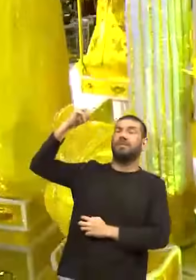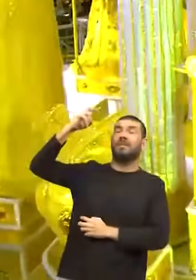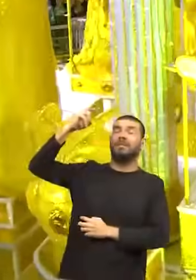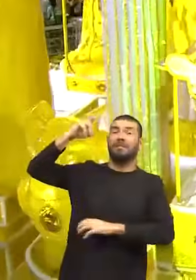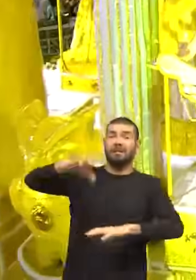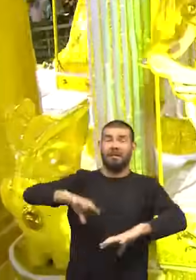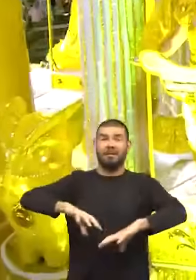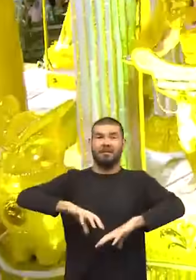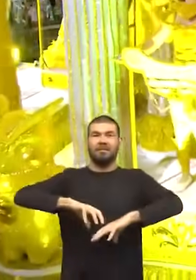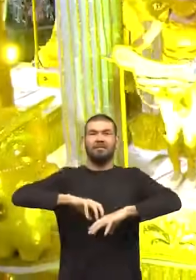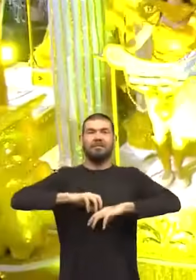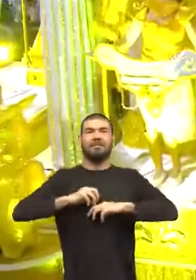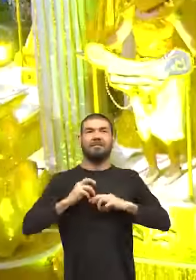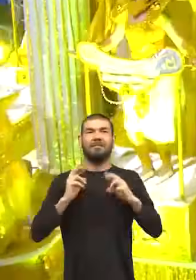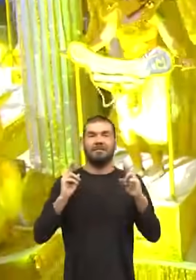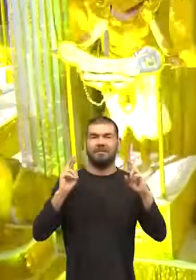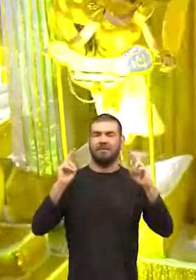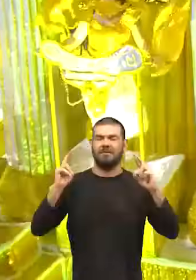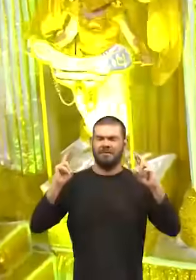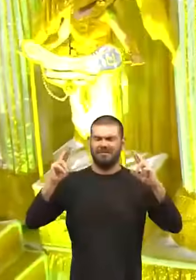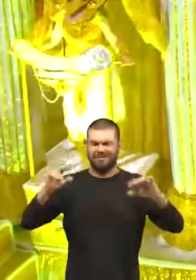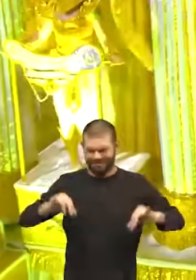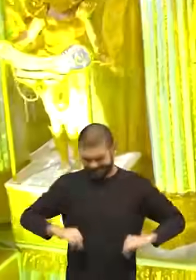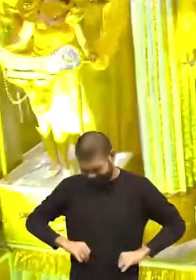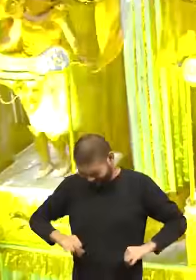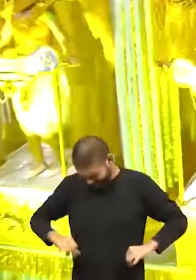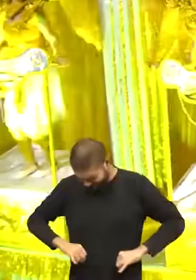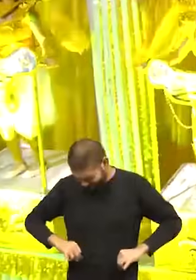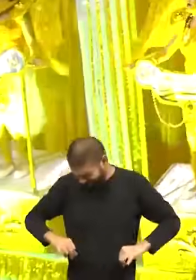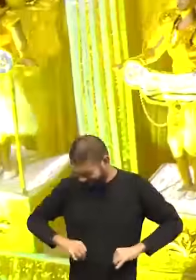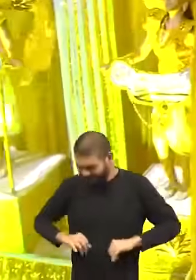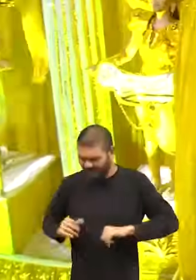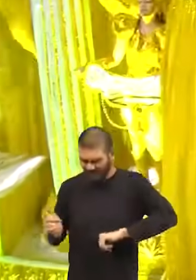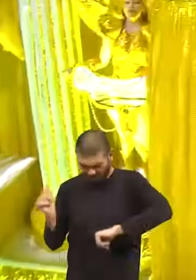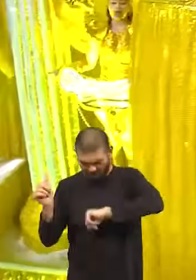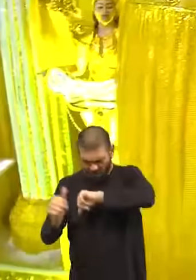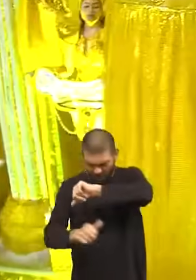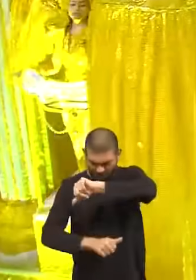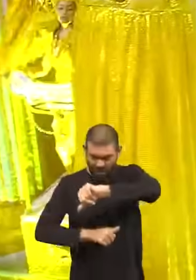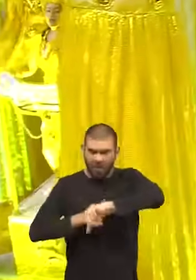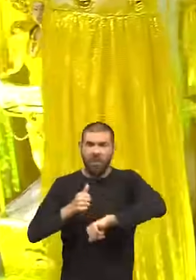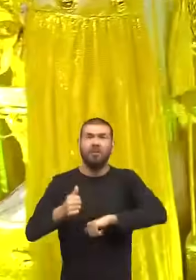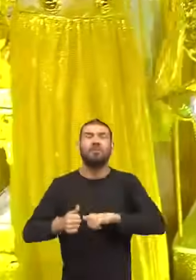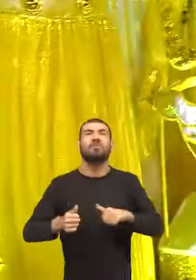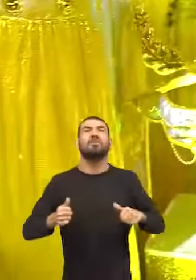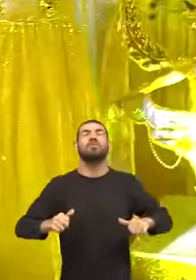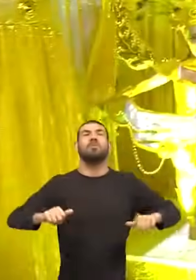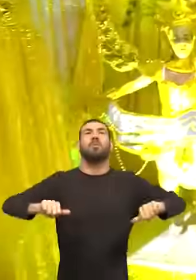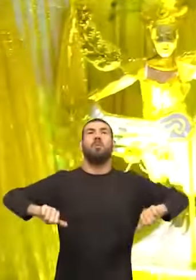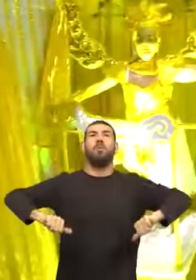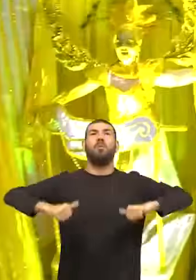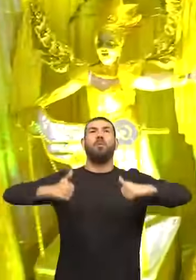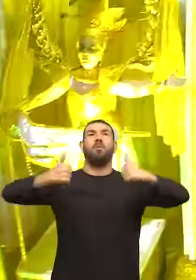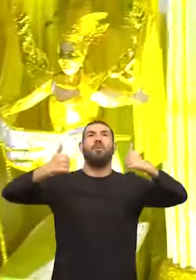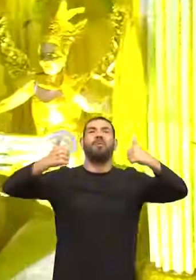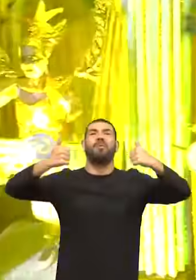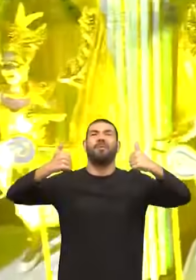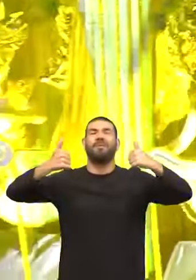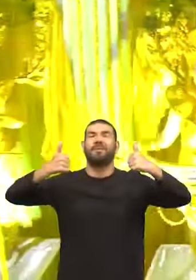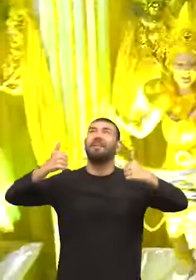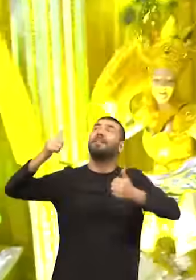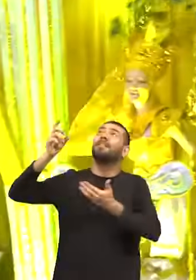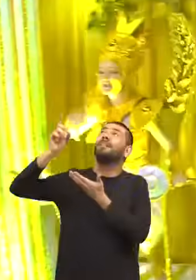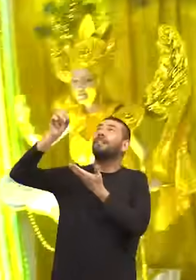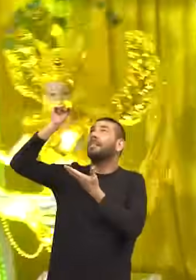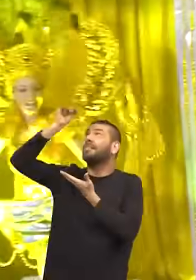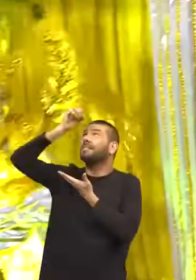esperança. Depois da tempestade veio a luz. É dom de Deus, é dom de Deus. Amar o próprio igual,